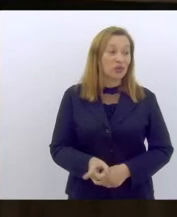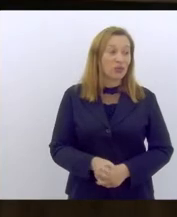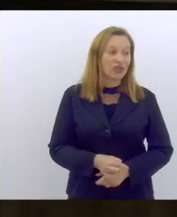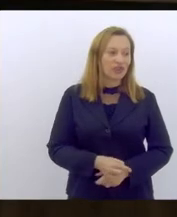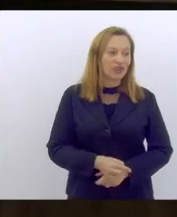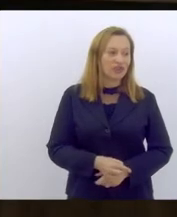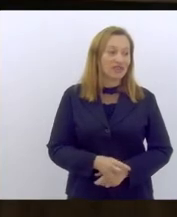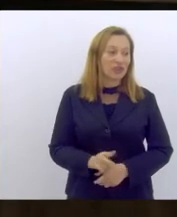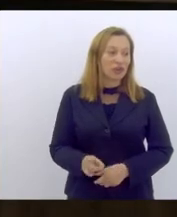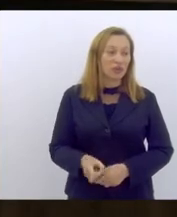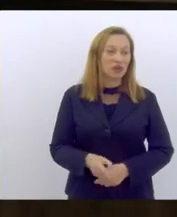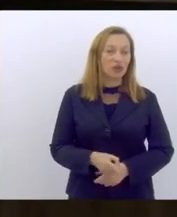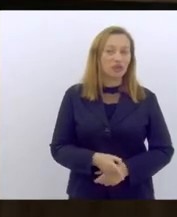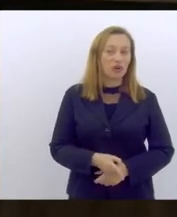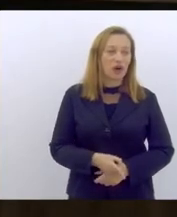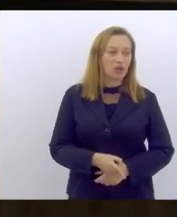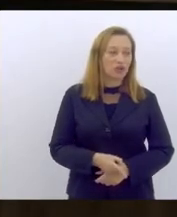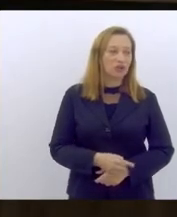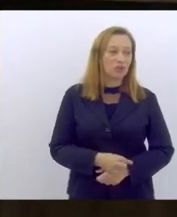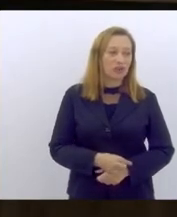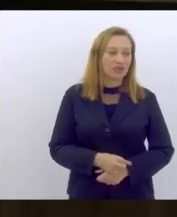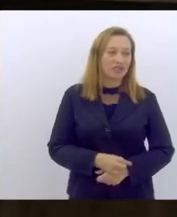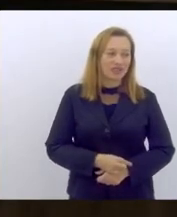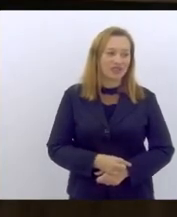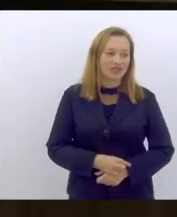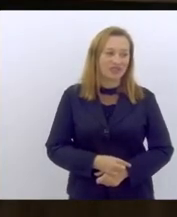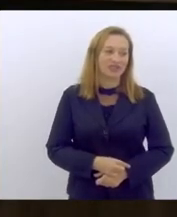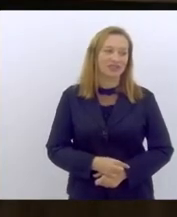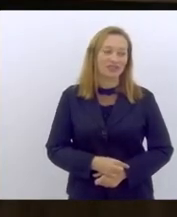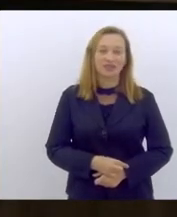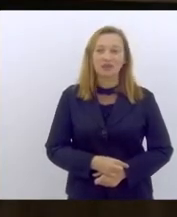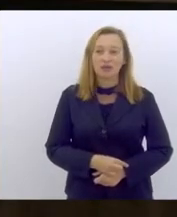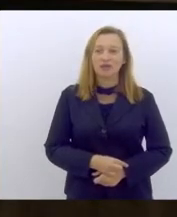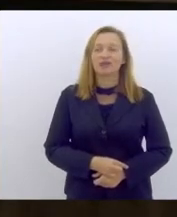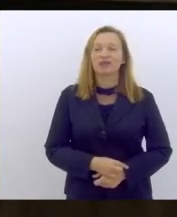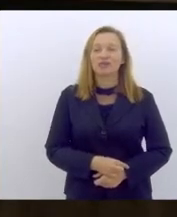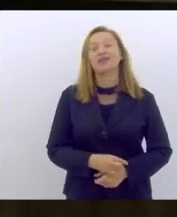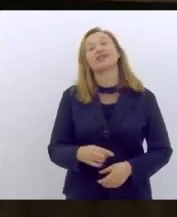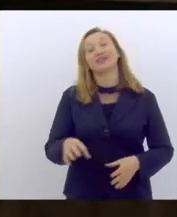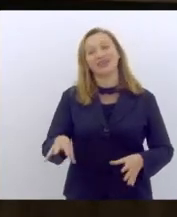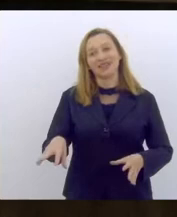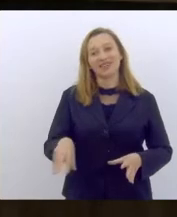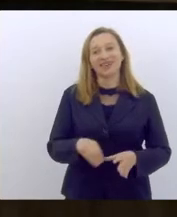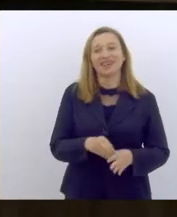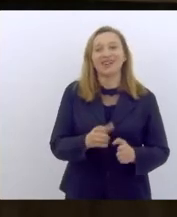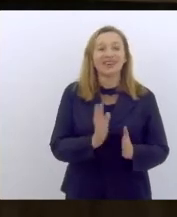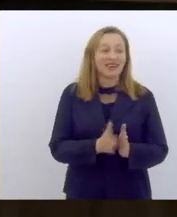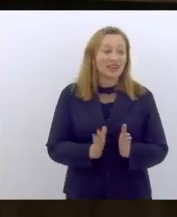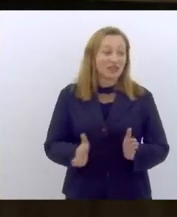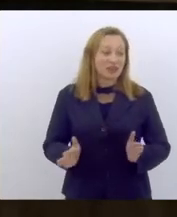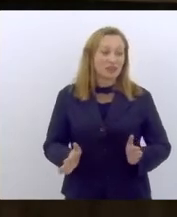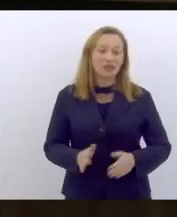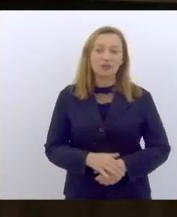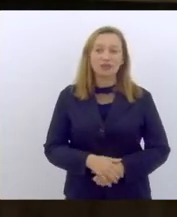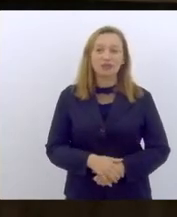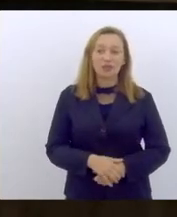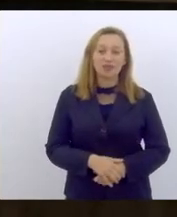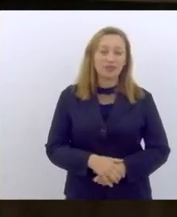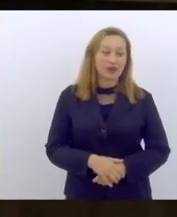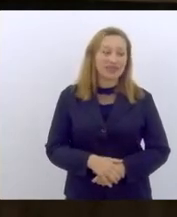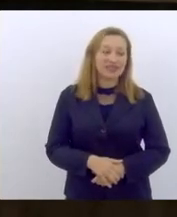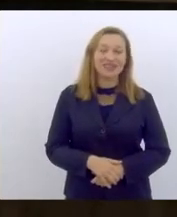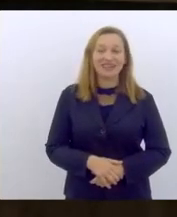incluída um projeto de resolução nós e é sobre o diploma